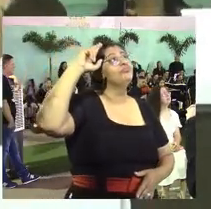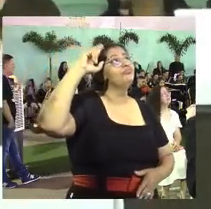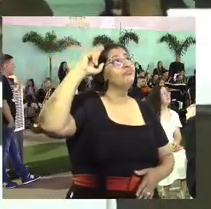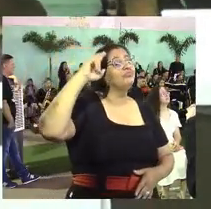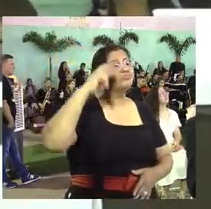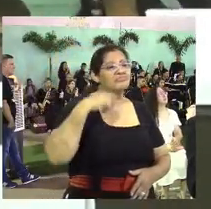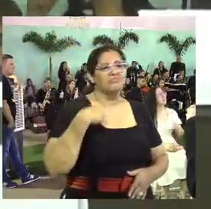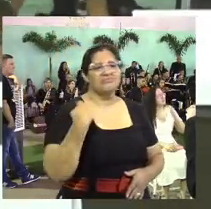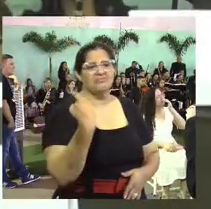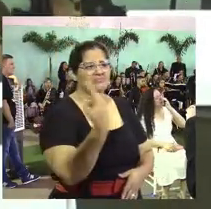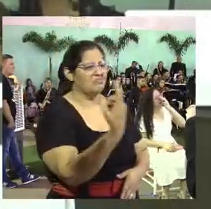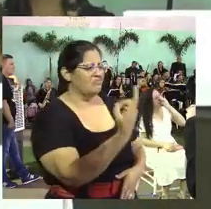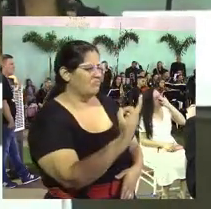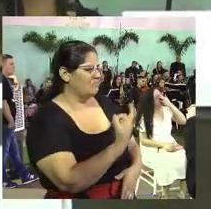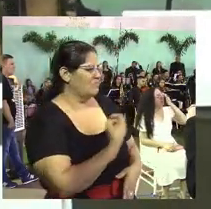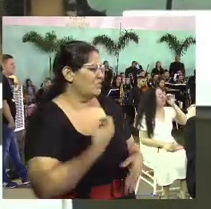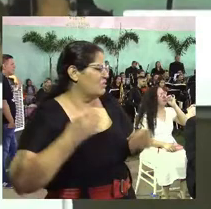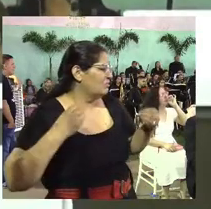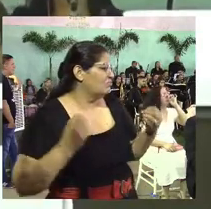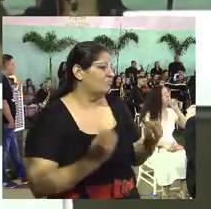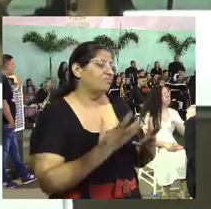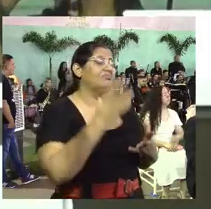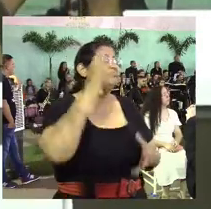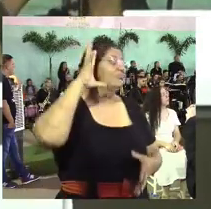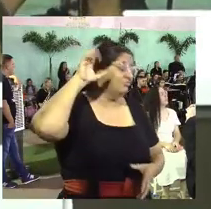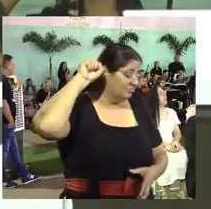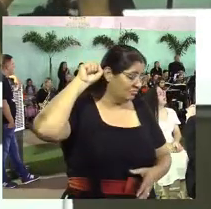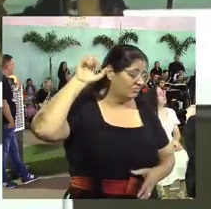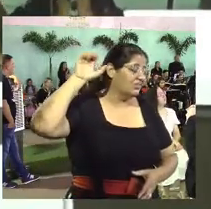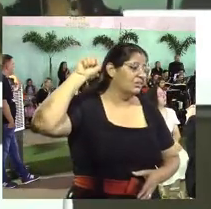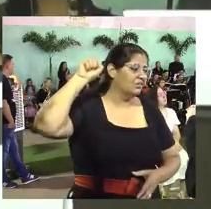a gente às vezes